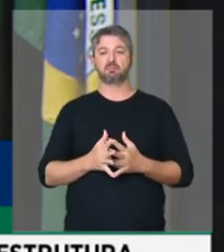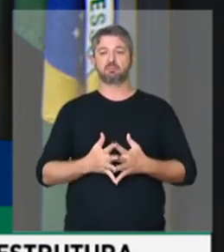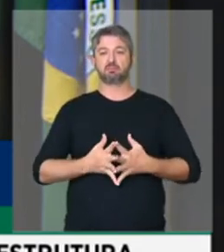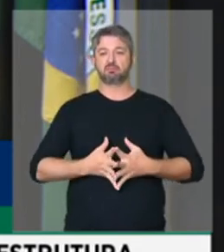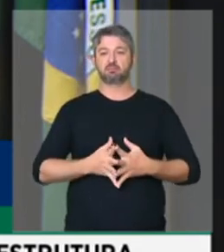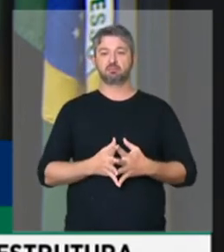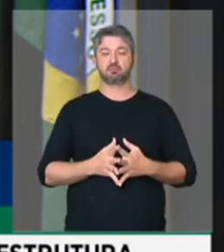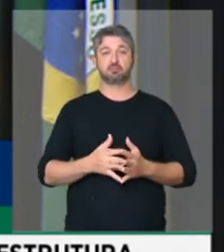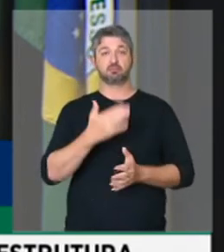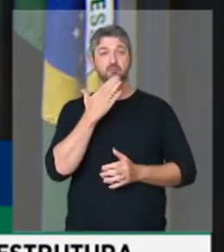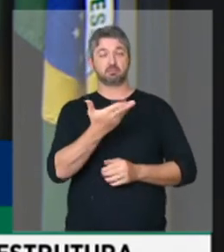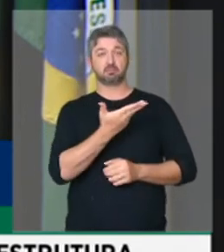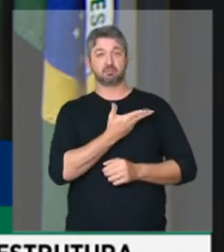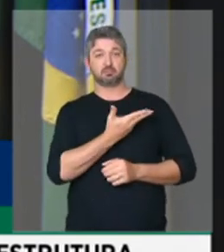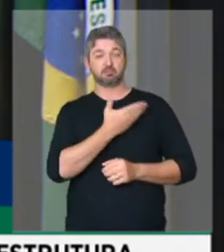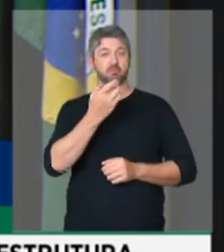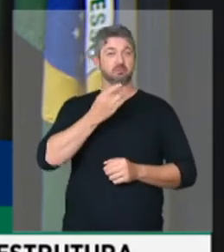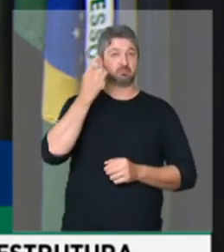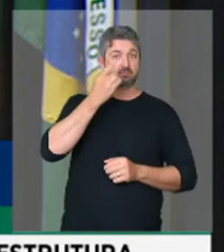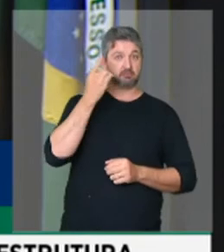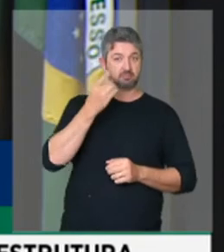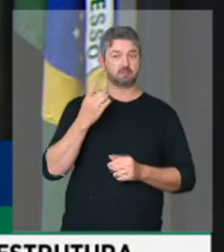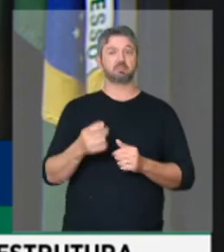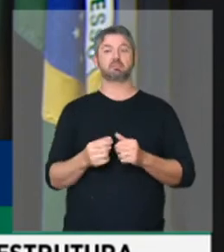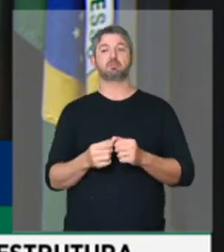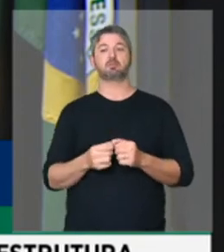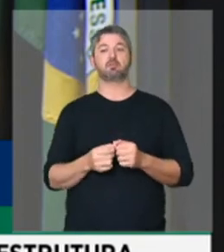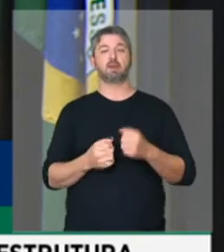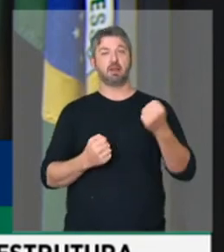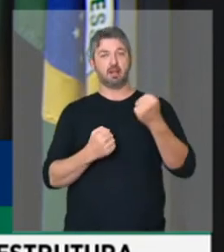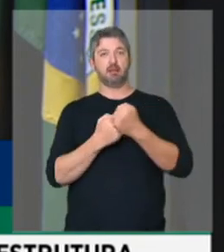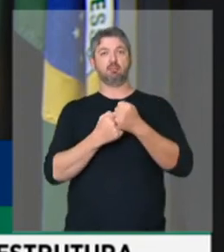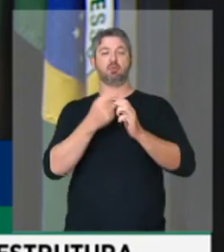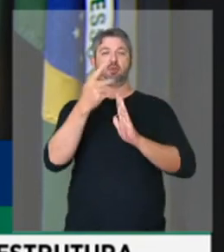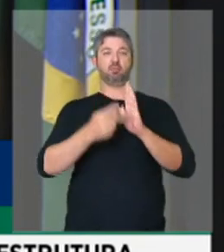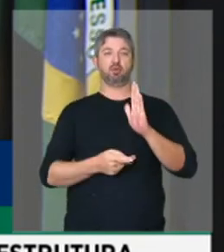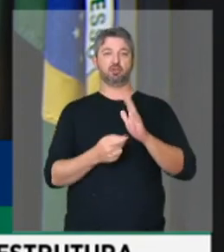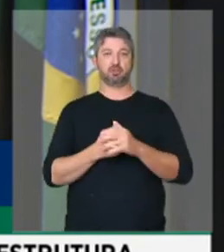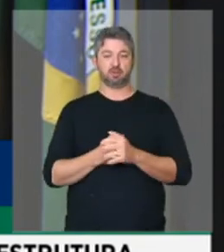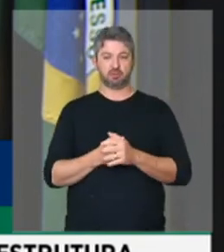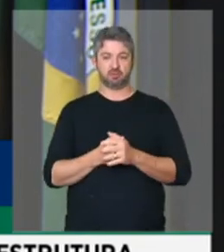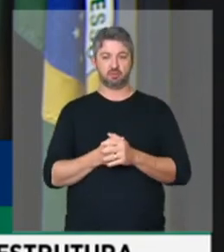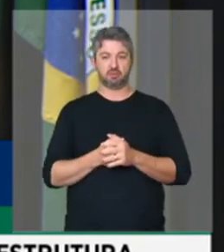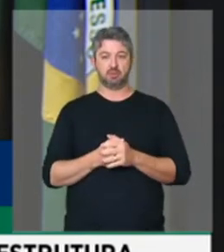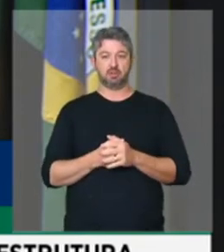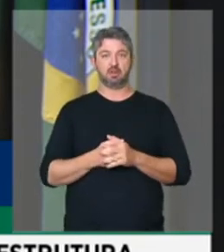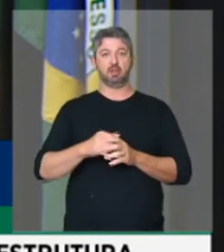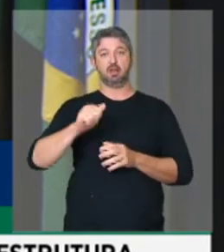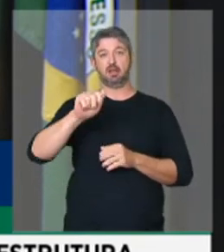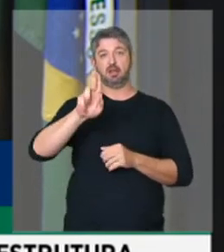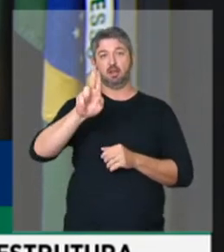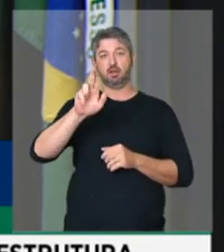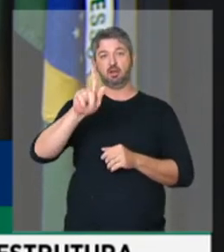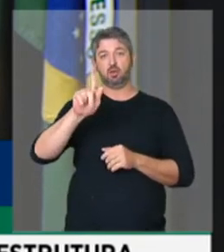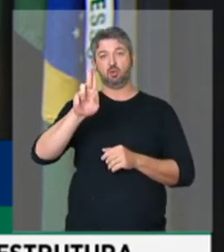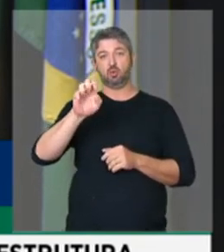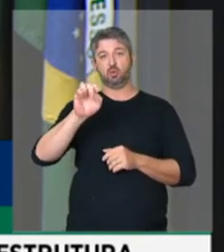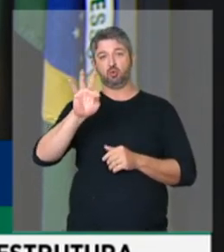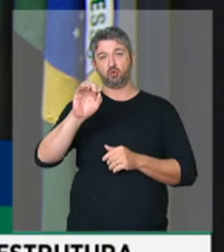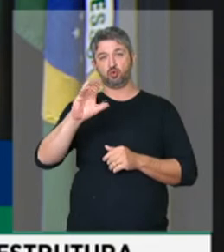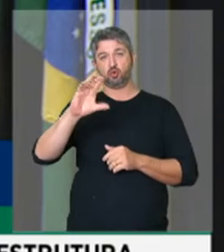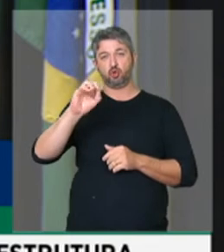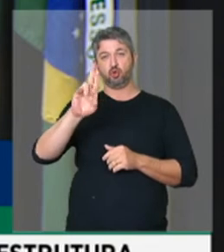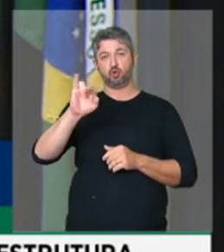aos meus colegas deputados que subscreveram o projeto. Deputado Augusto Coutinho, de Solidariedade de